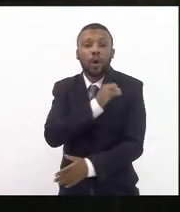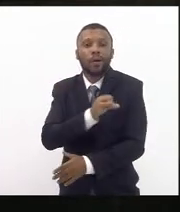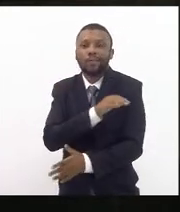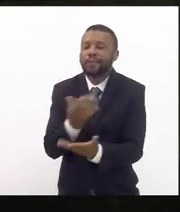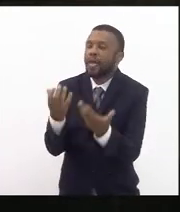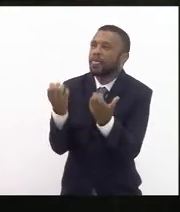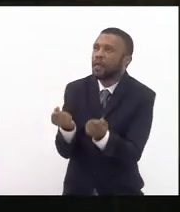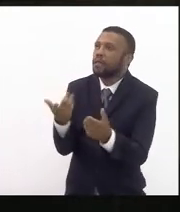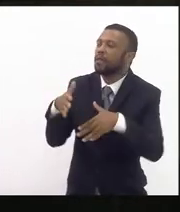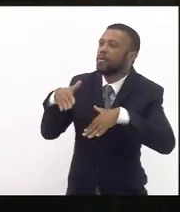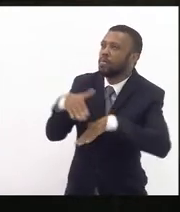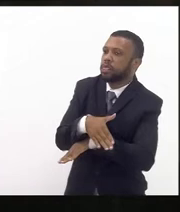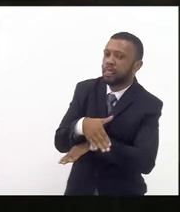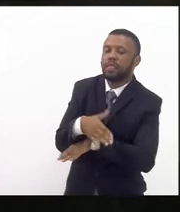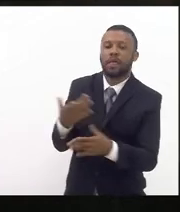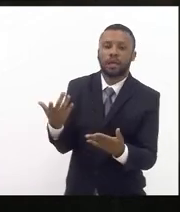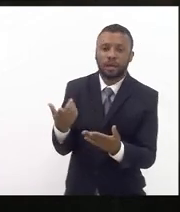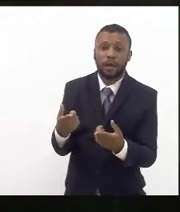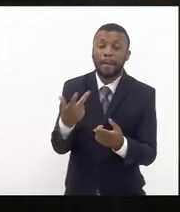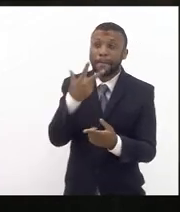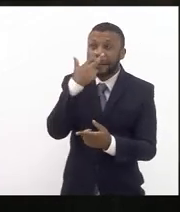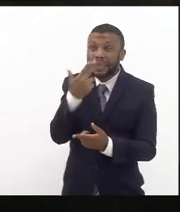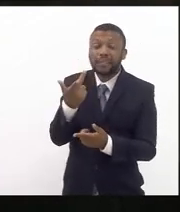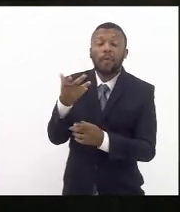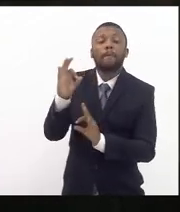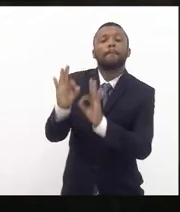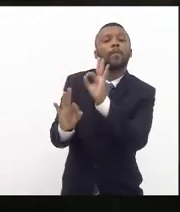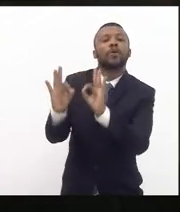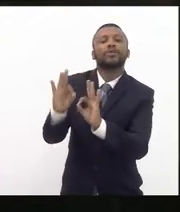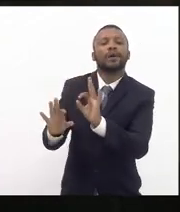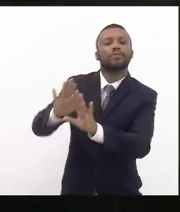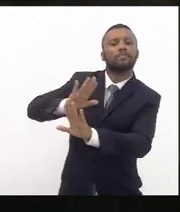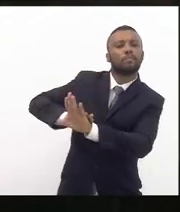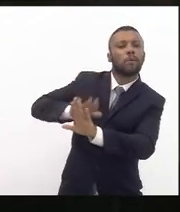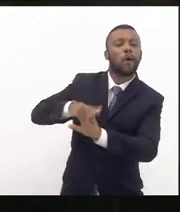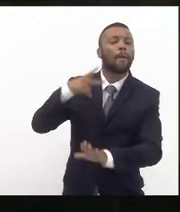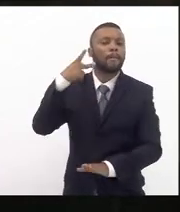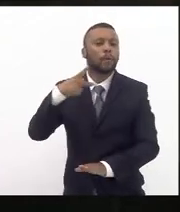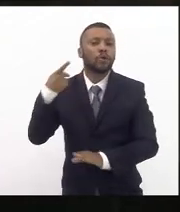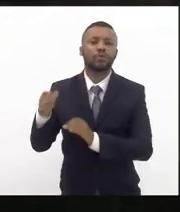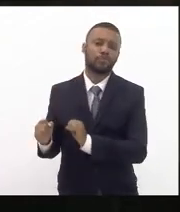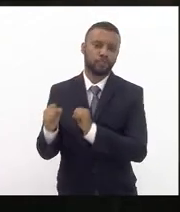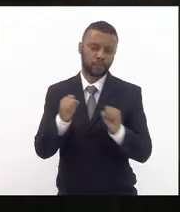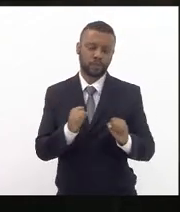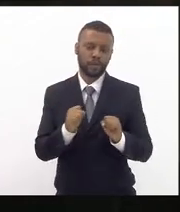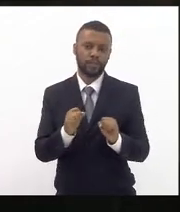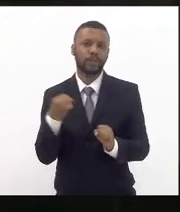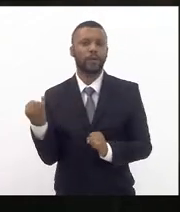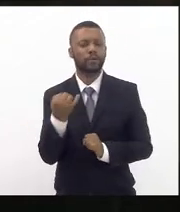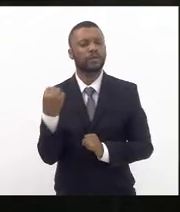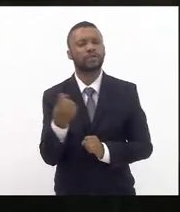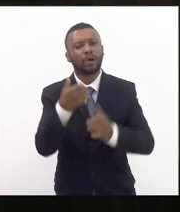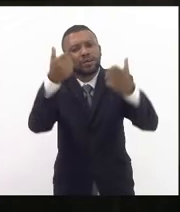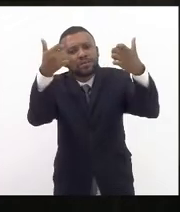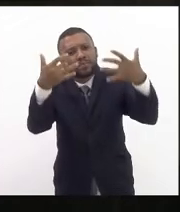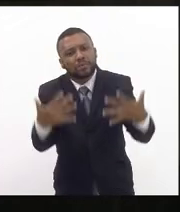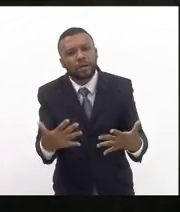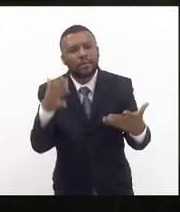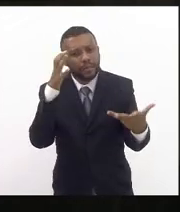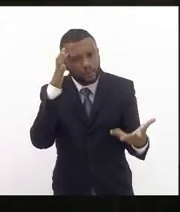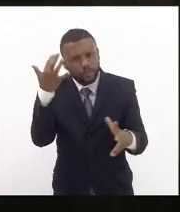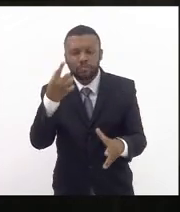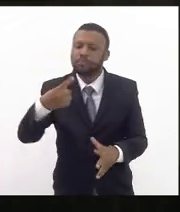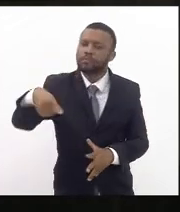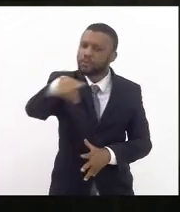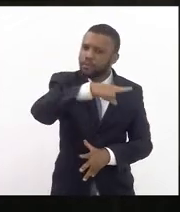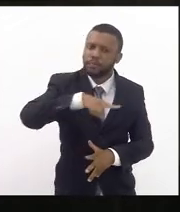Janeiro também é um projeto político de poder. É importante que traçamos esse painel aqui para sabermos